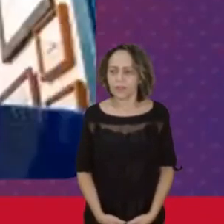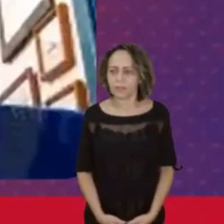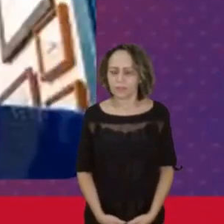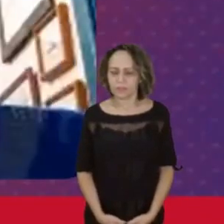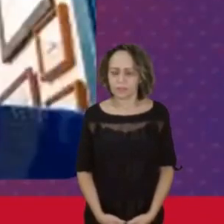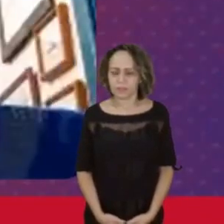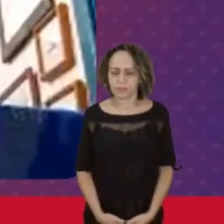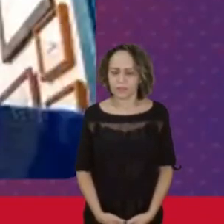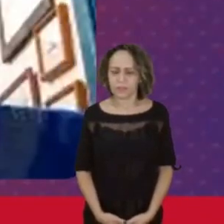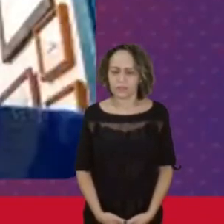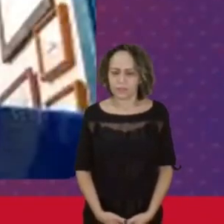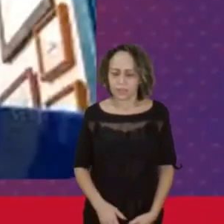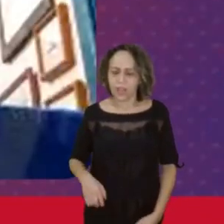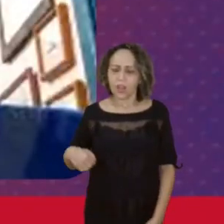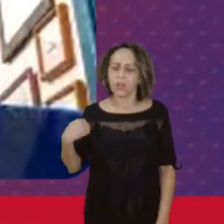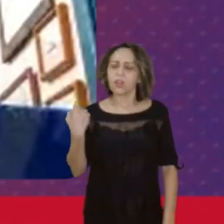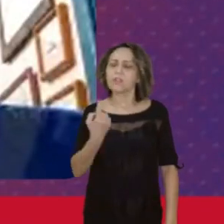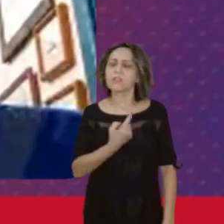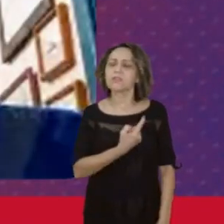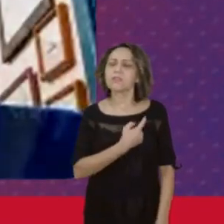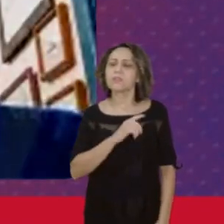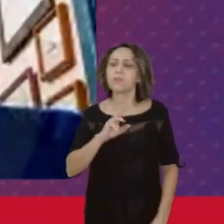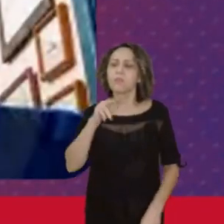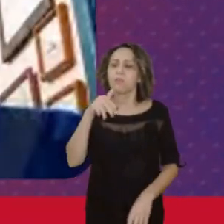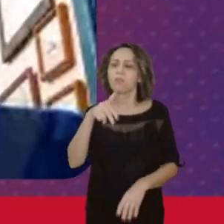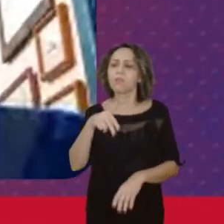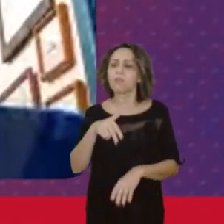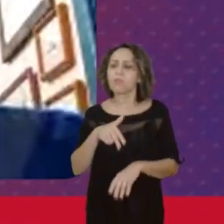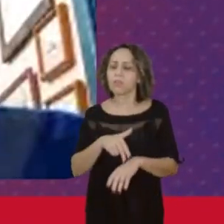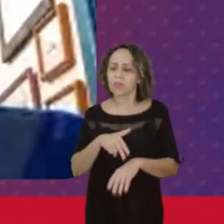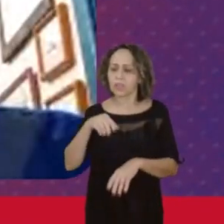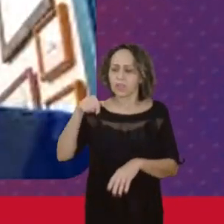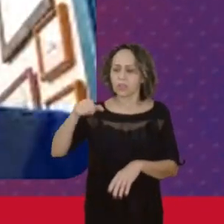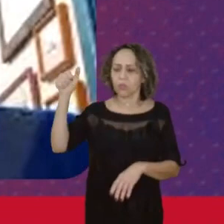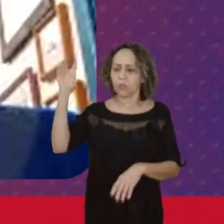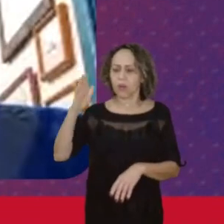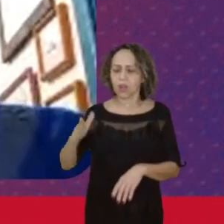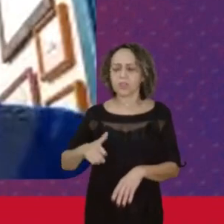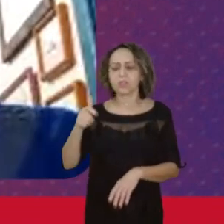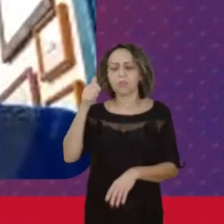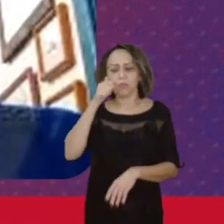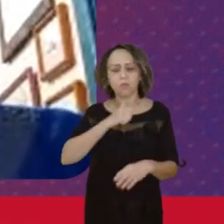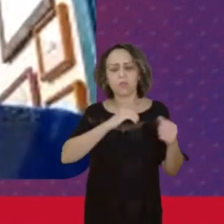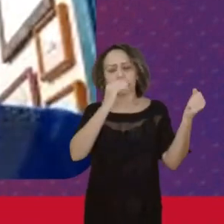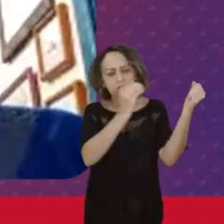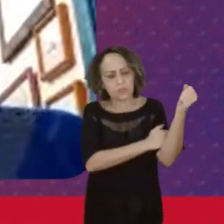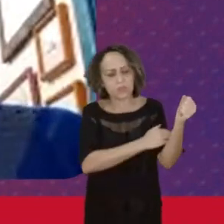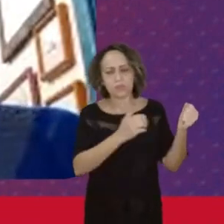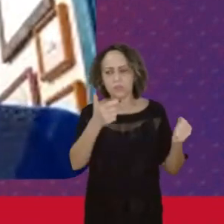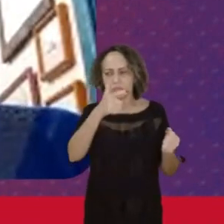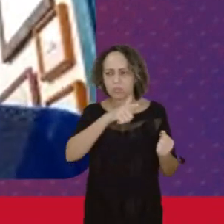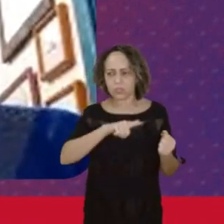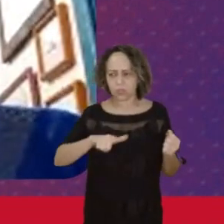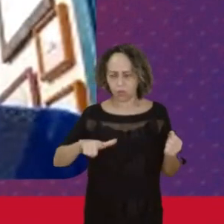Nós vamos retomar o feminismo aqui no Brasil, né? Tem até uma data,